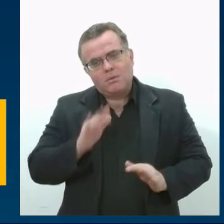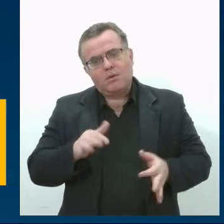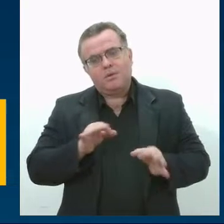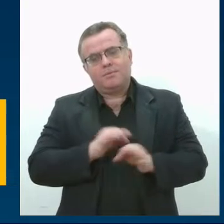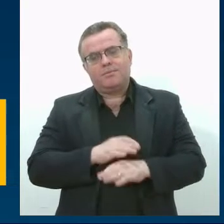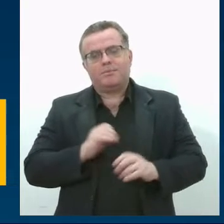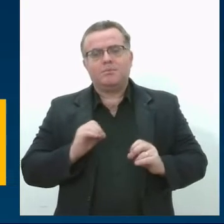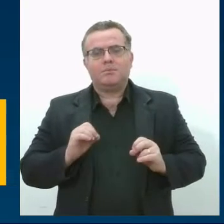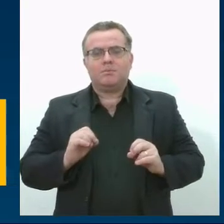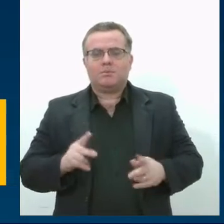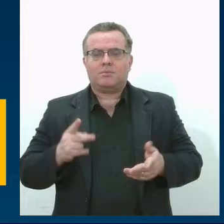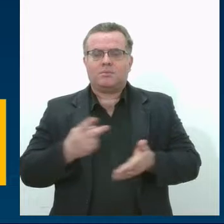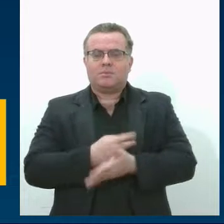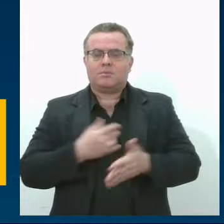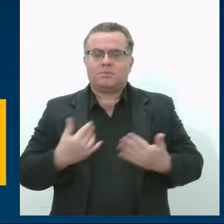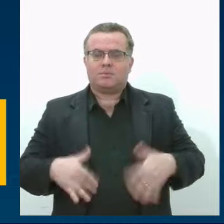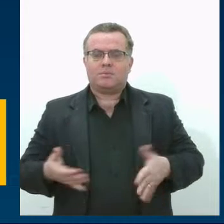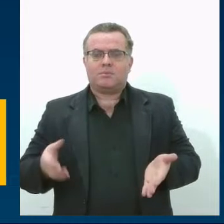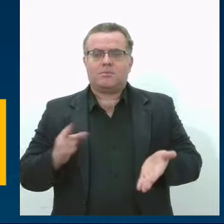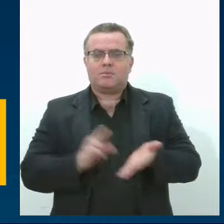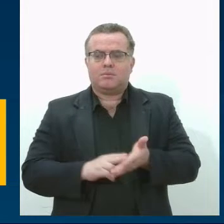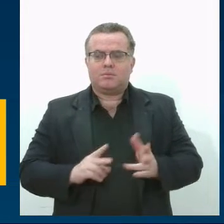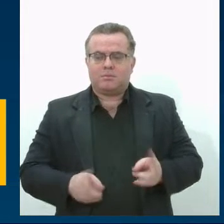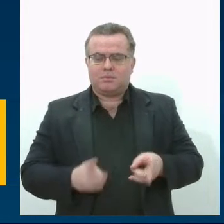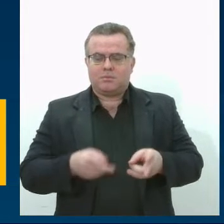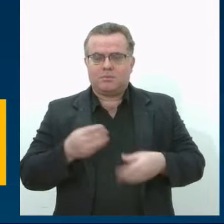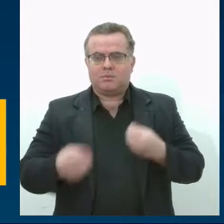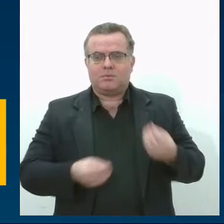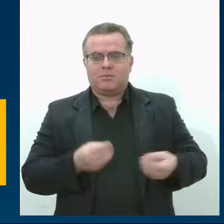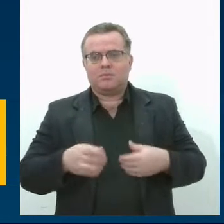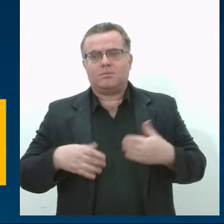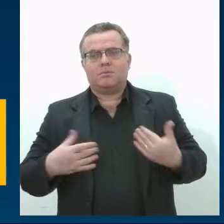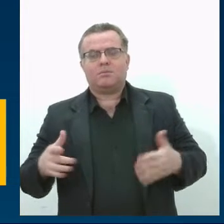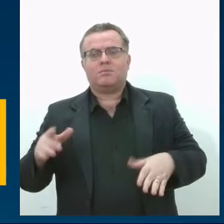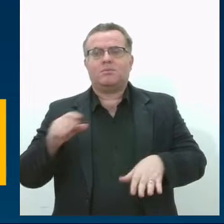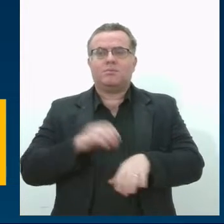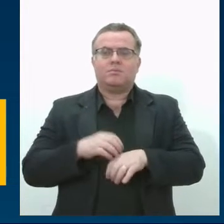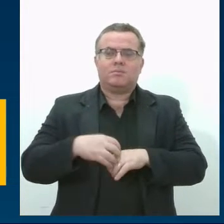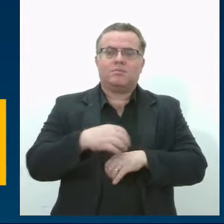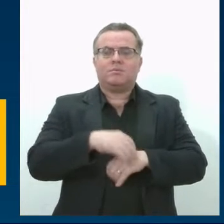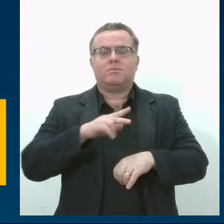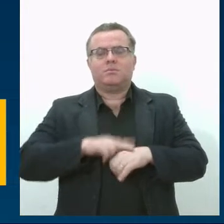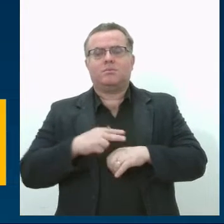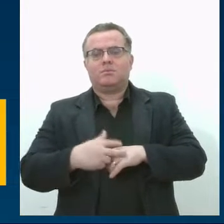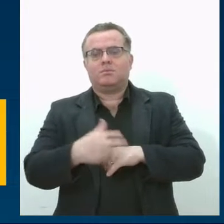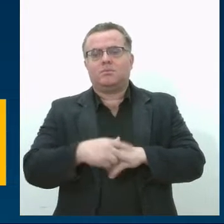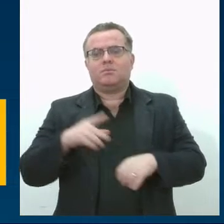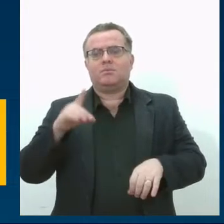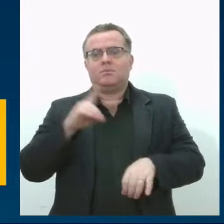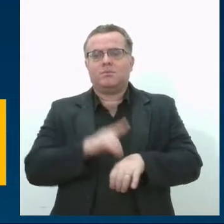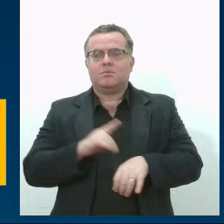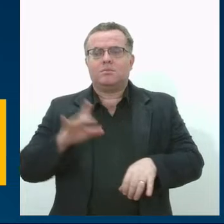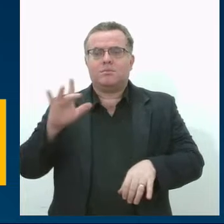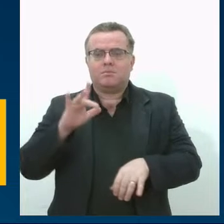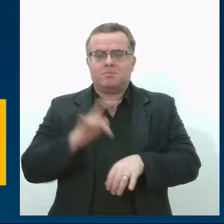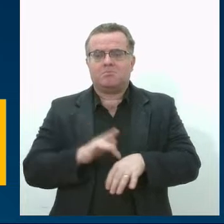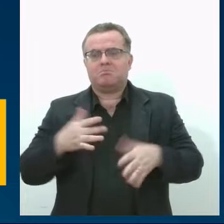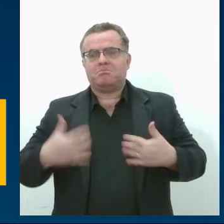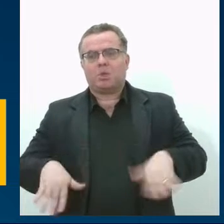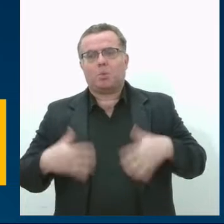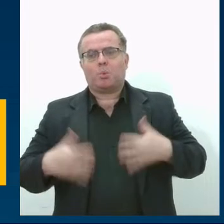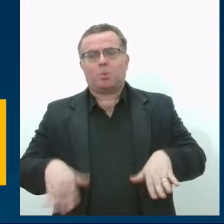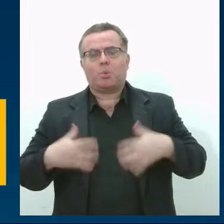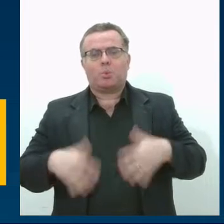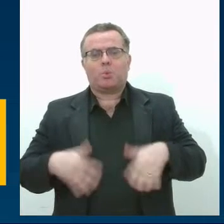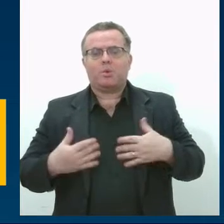e casos confirmados por dengue, zika ou chikungunya, no que diz respeito especialmente à dengue, a gente já registra aí